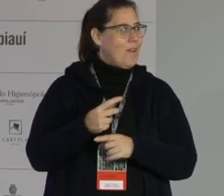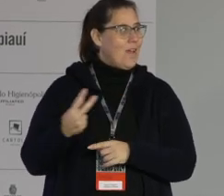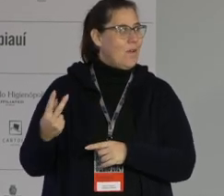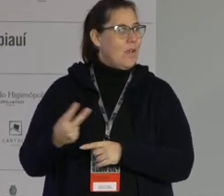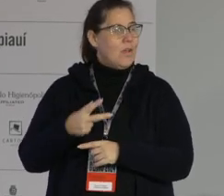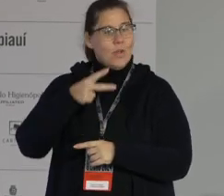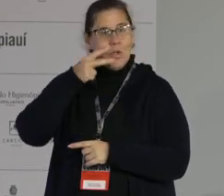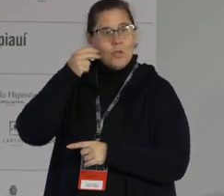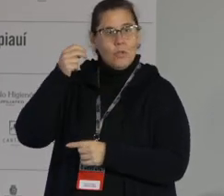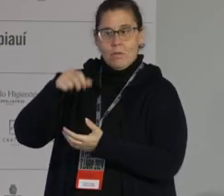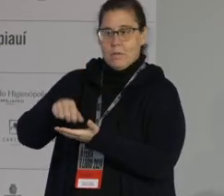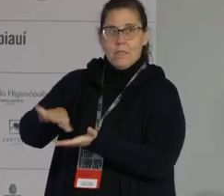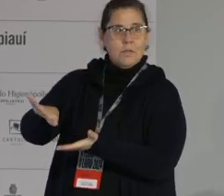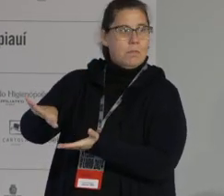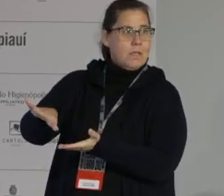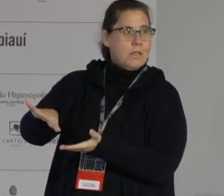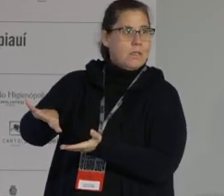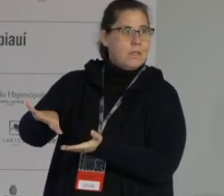vão ser